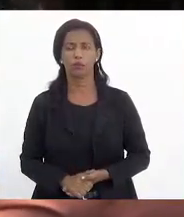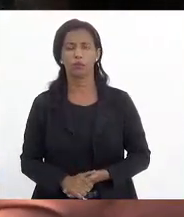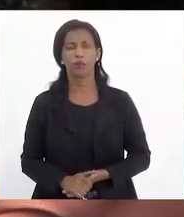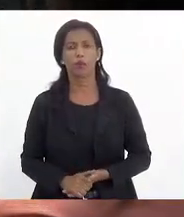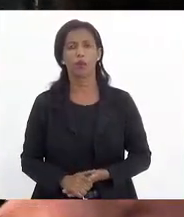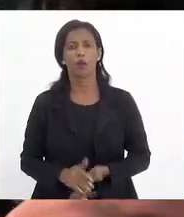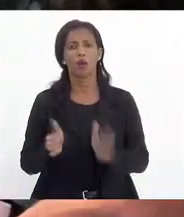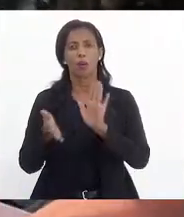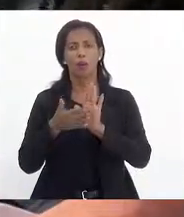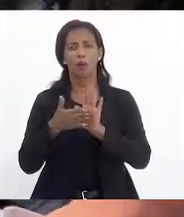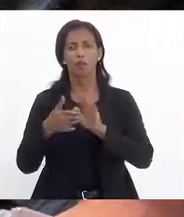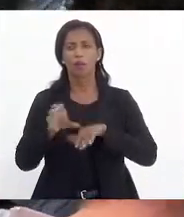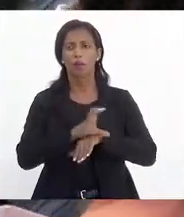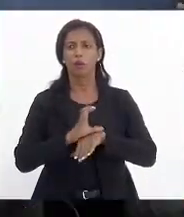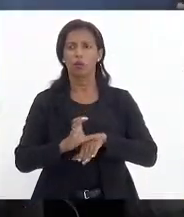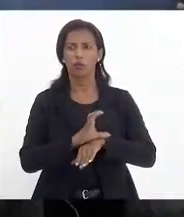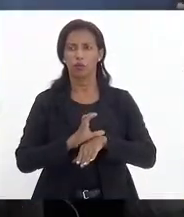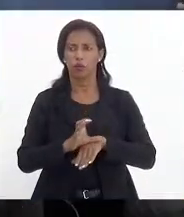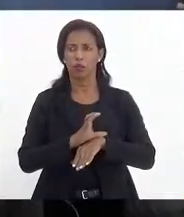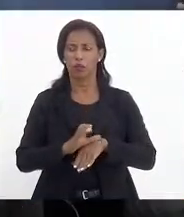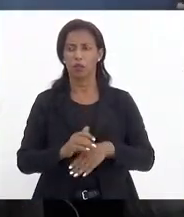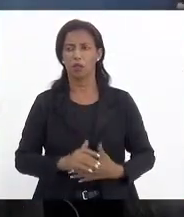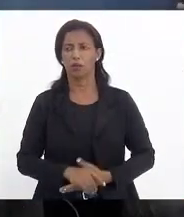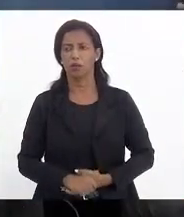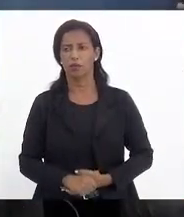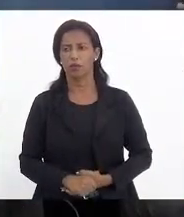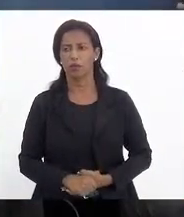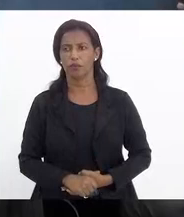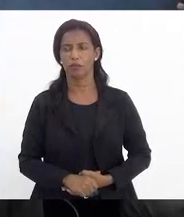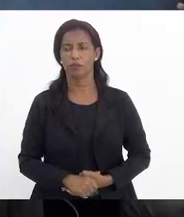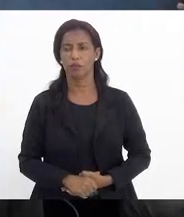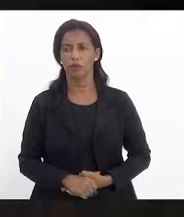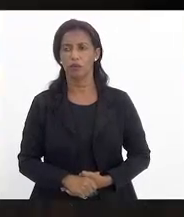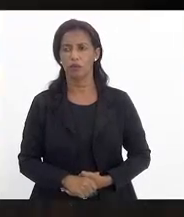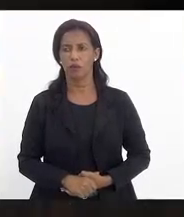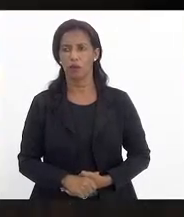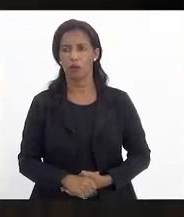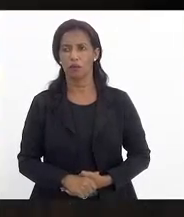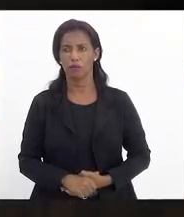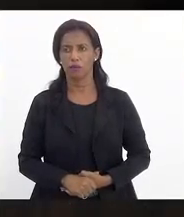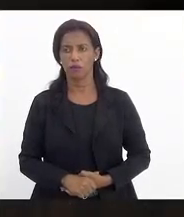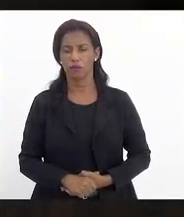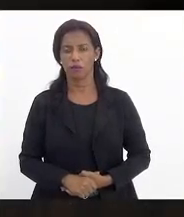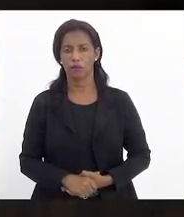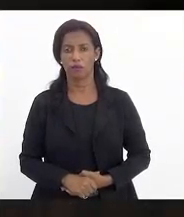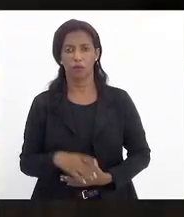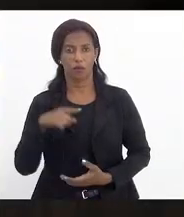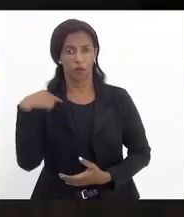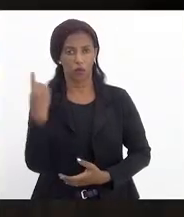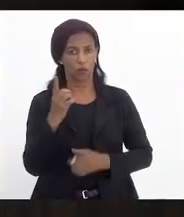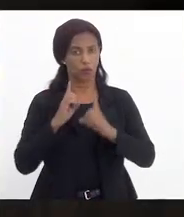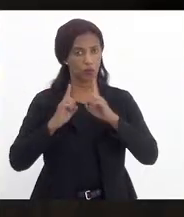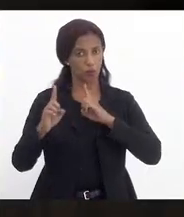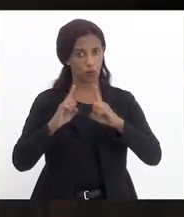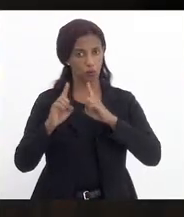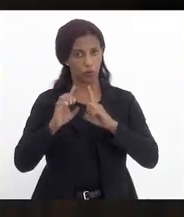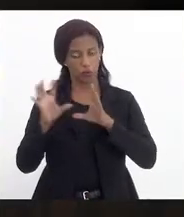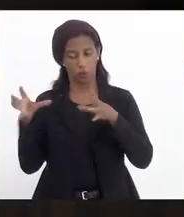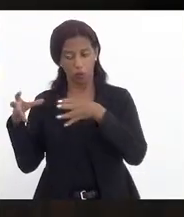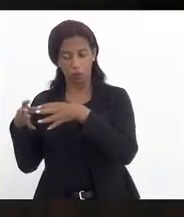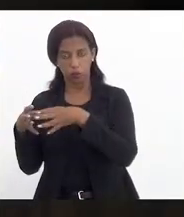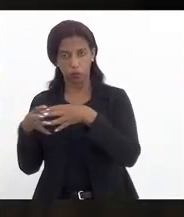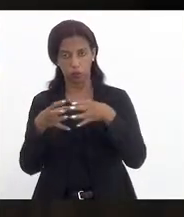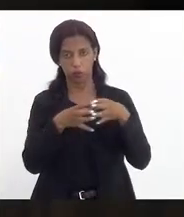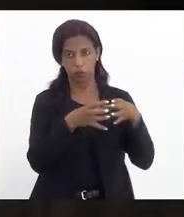é pela constitucionalidade, presidente. Senhor presidente. Questão de ordem, presidente. De novo, nós vamos discutir as matérias conjuntas. Vou colher os